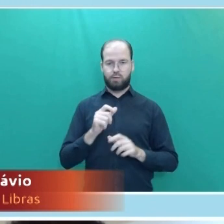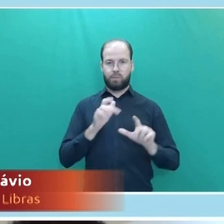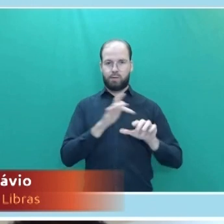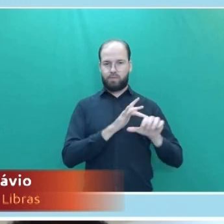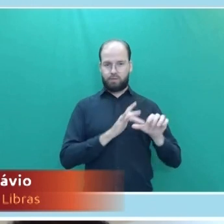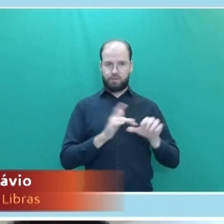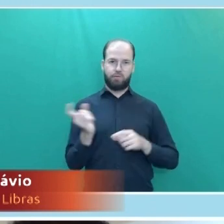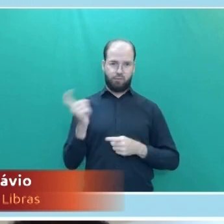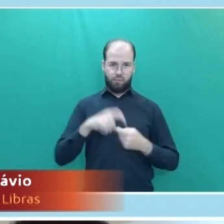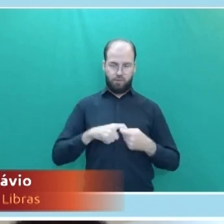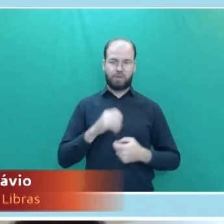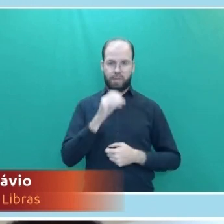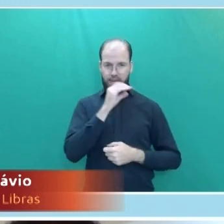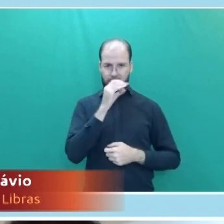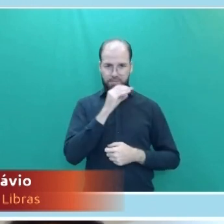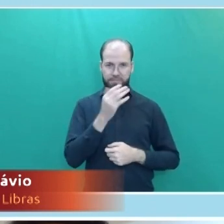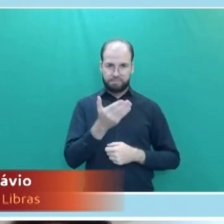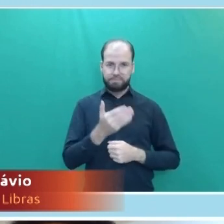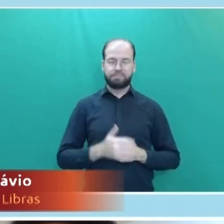rapidinho.